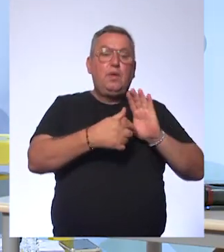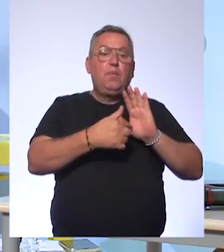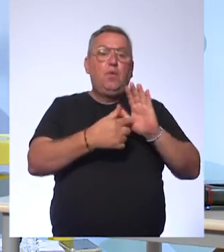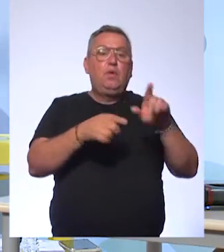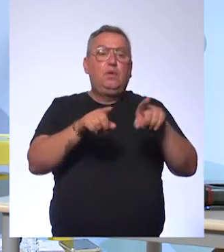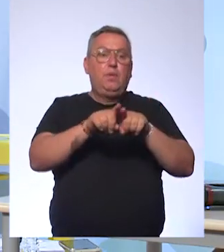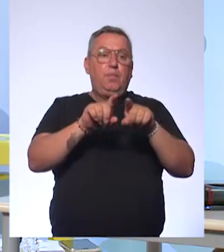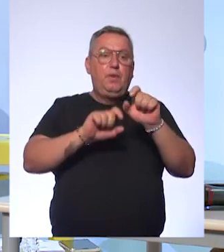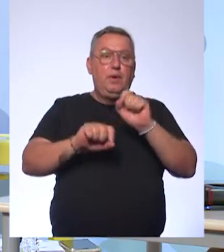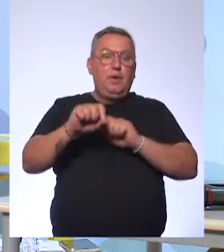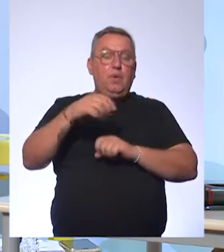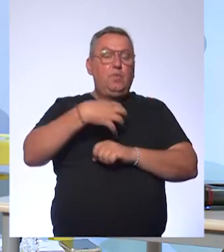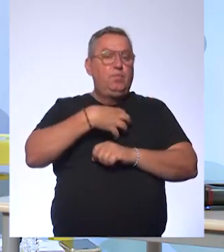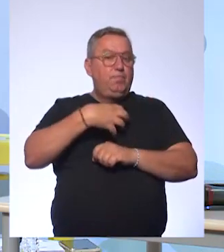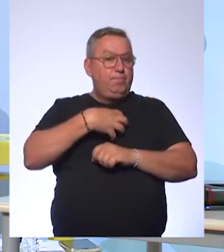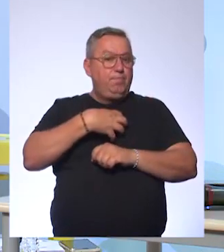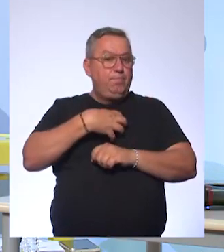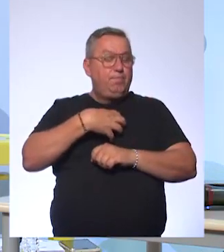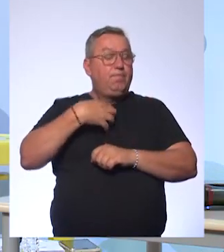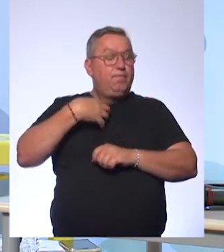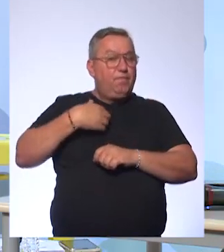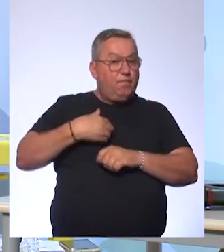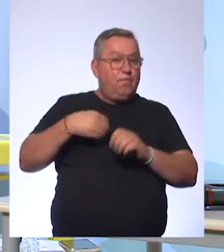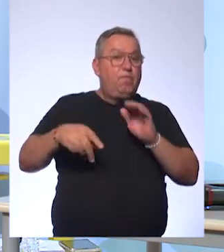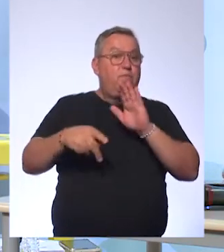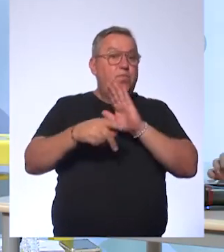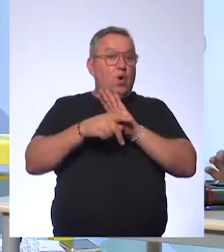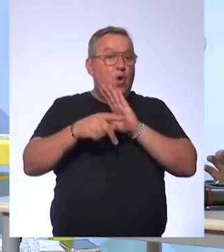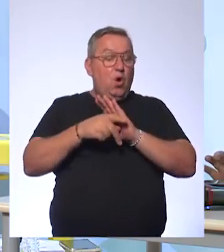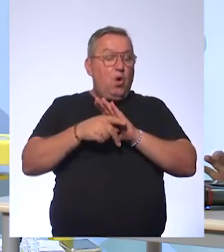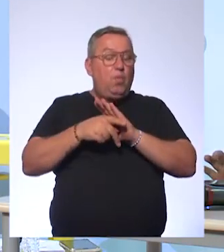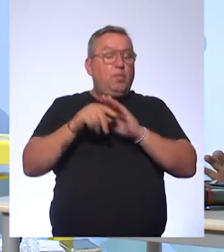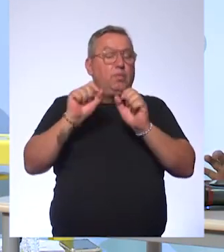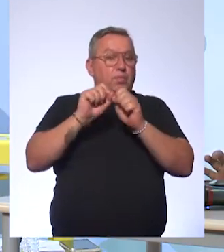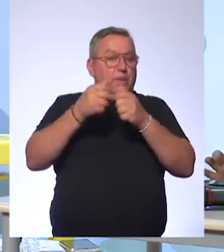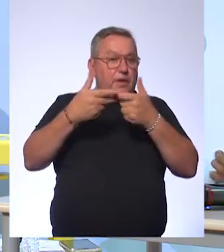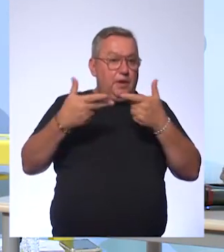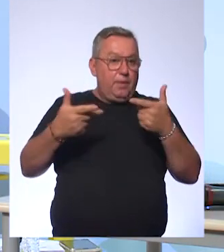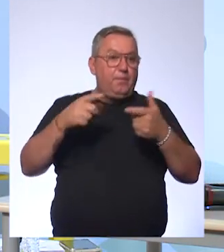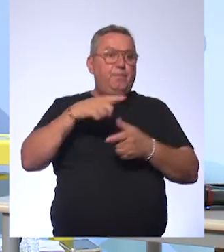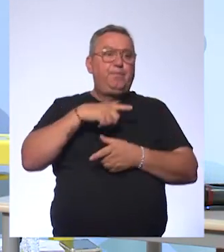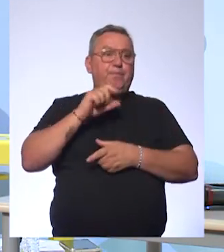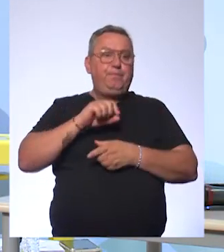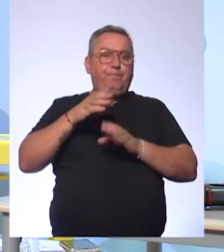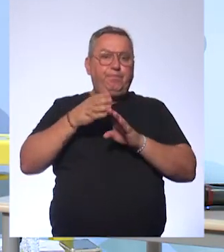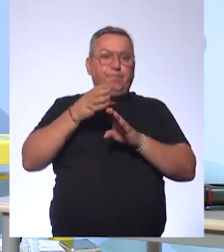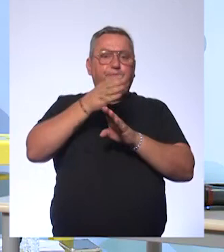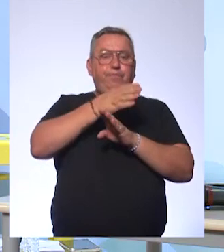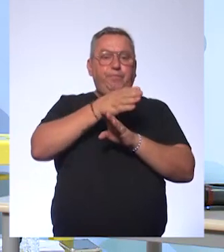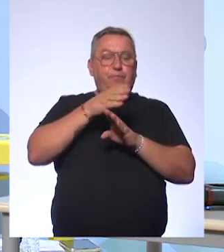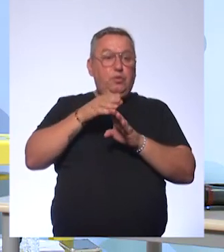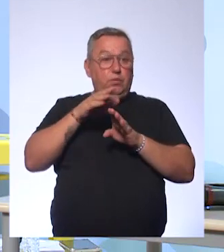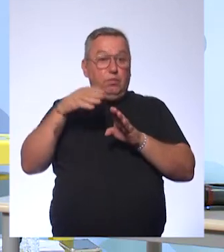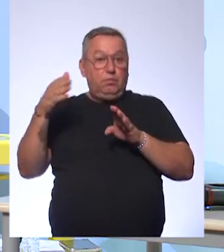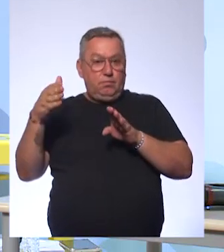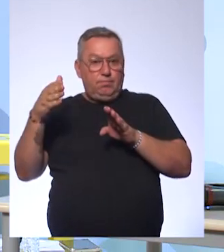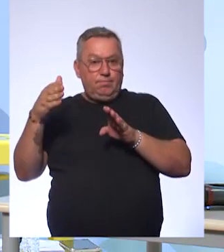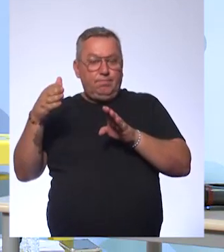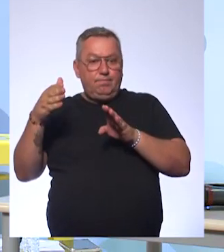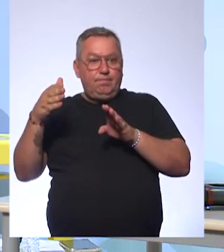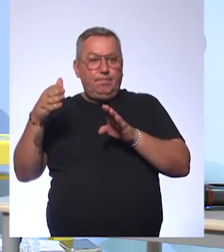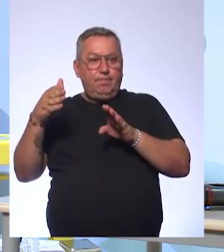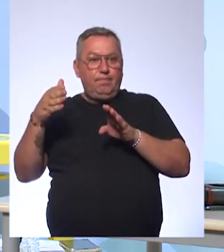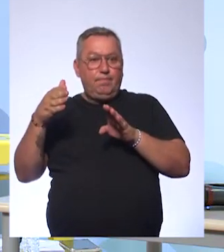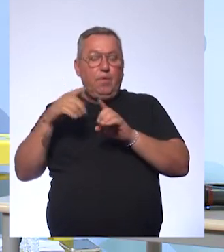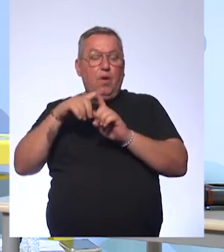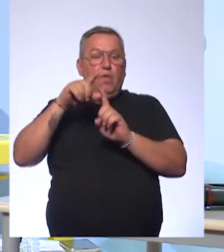o estado físico da substância, ok? Então, nós temos do lado direito da seta,